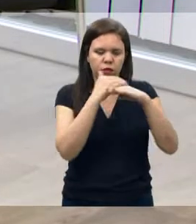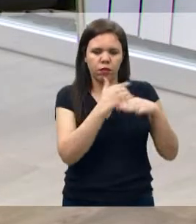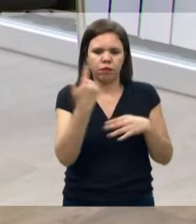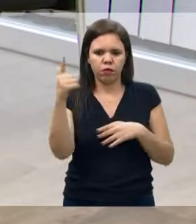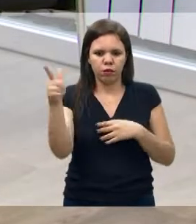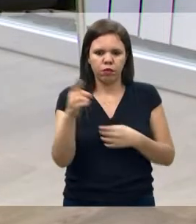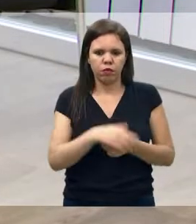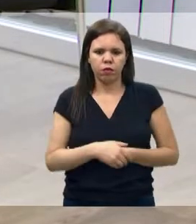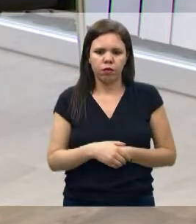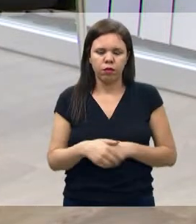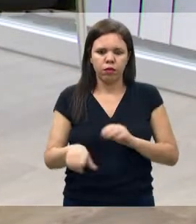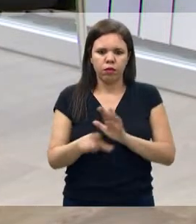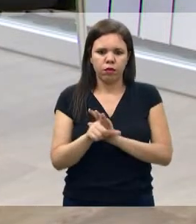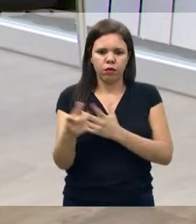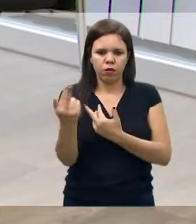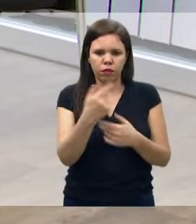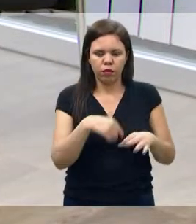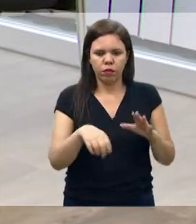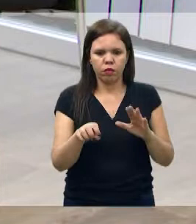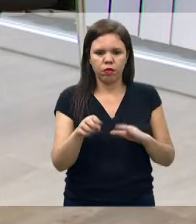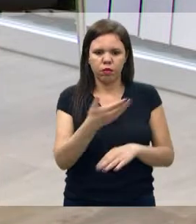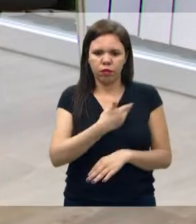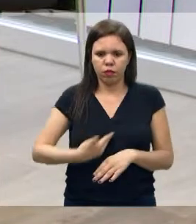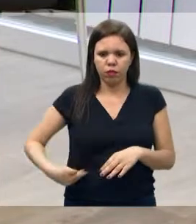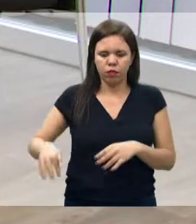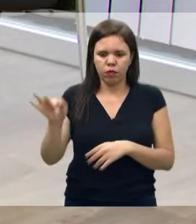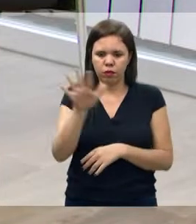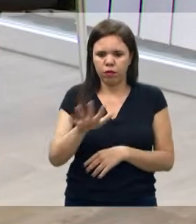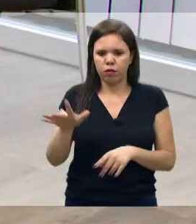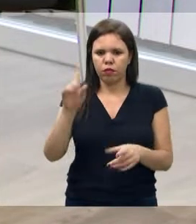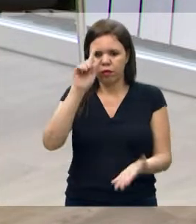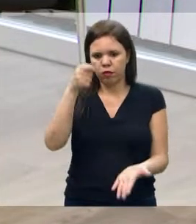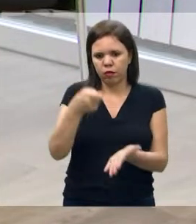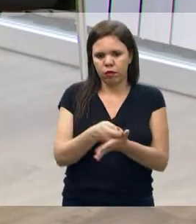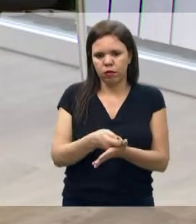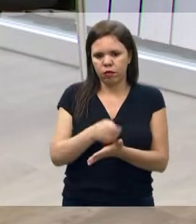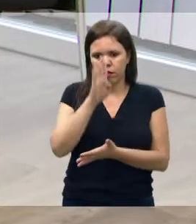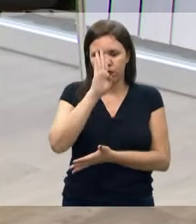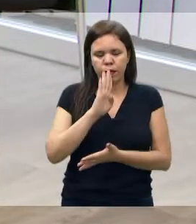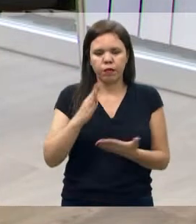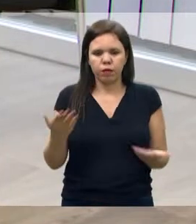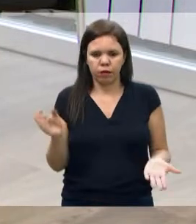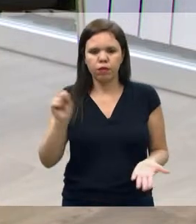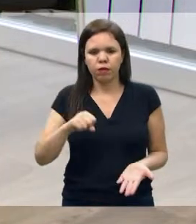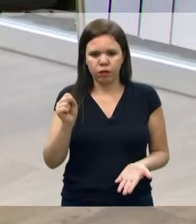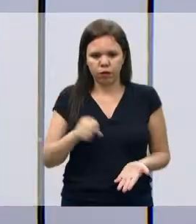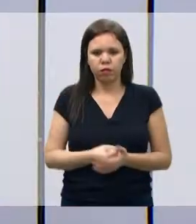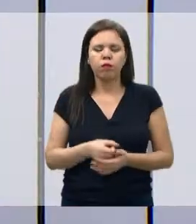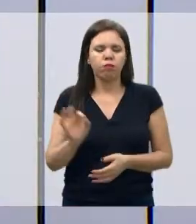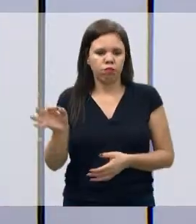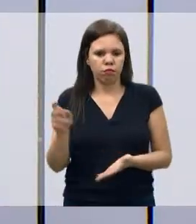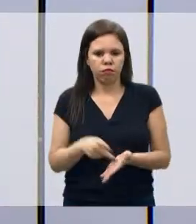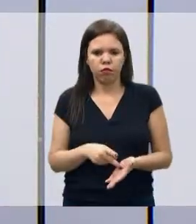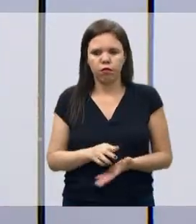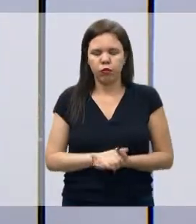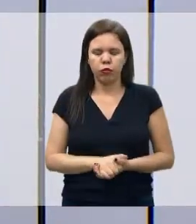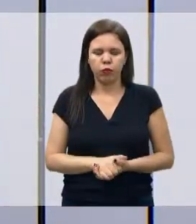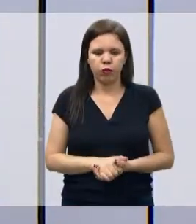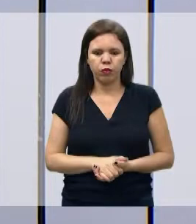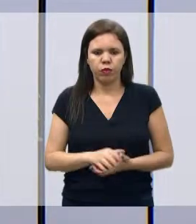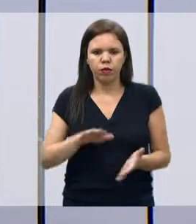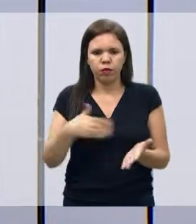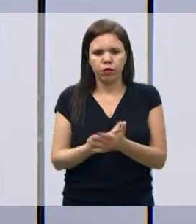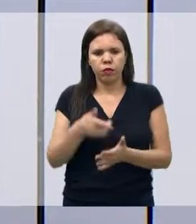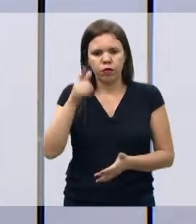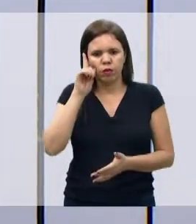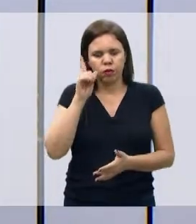as outras leis, com a lei estadual e com a lei federal, que garante essa gratuidade? Sim, Mirna, com certeza. Porque até ontem